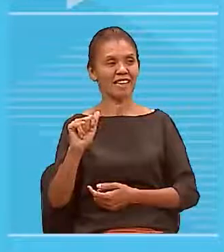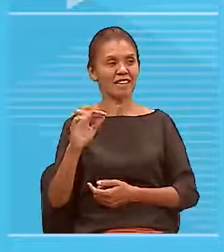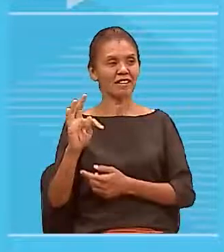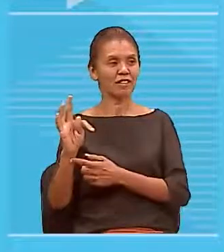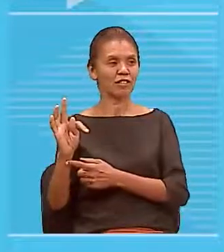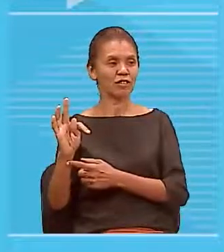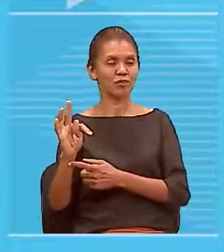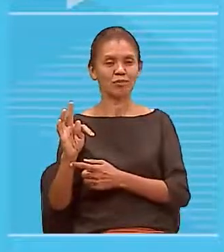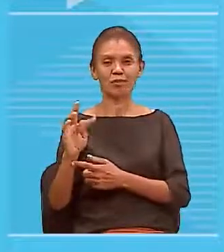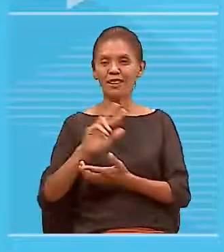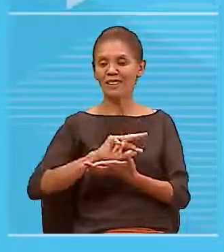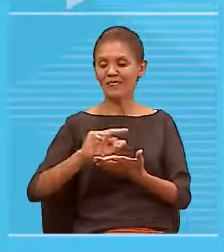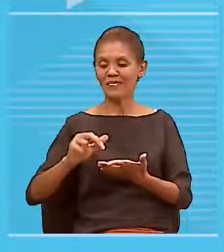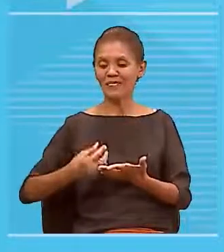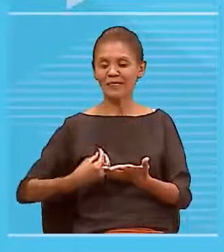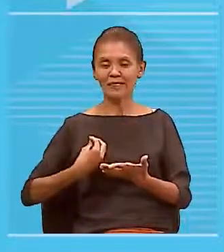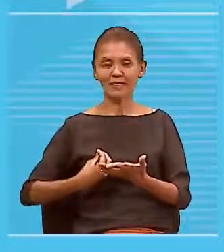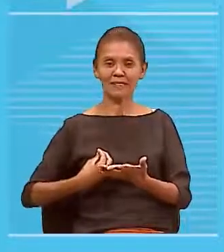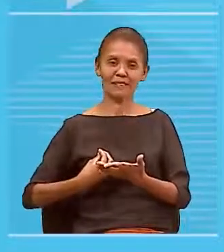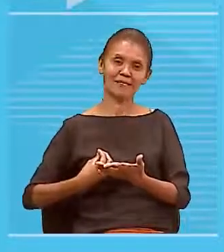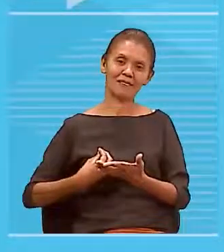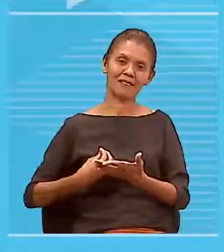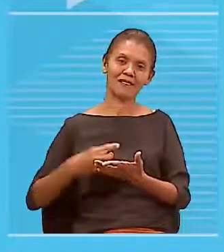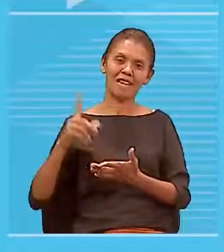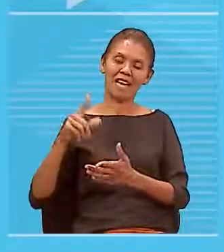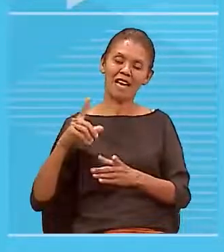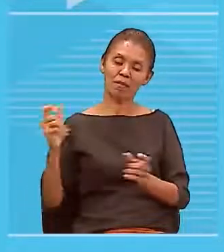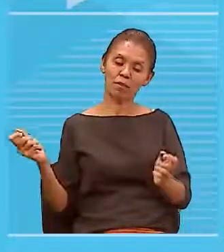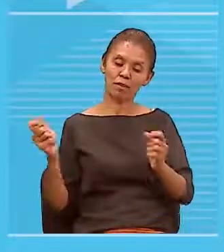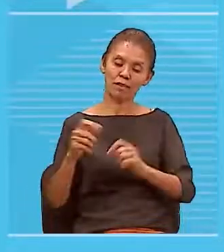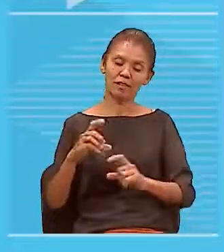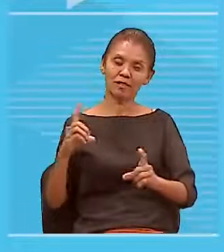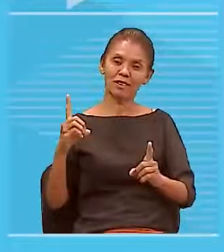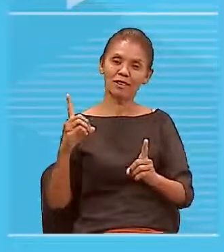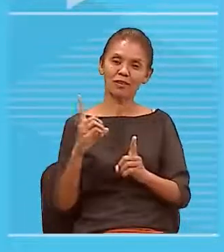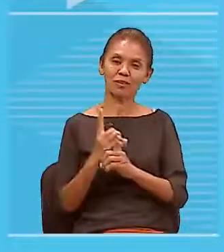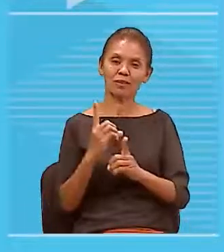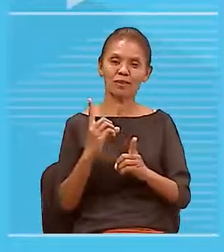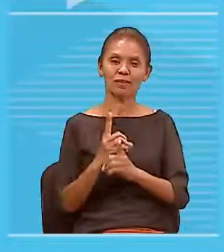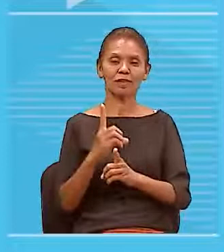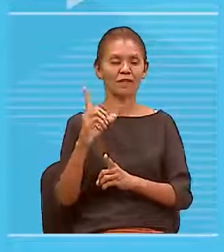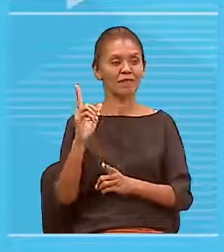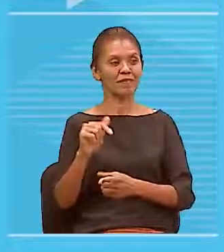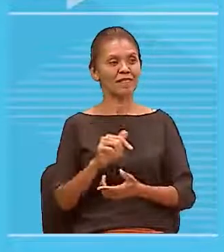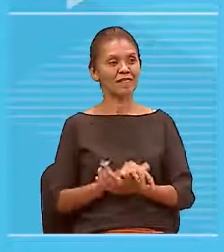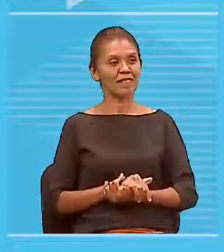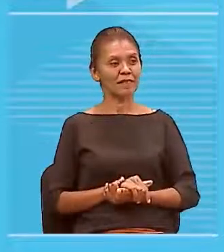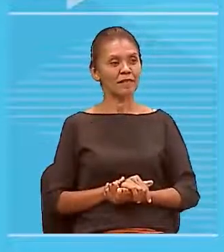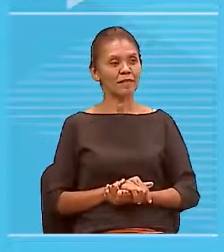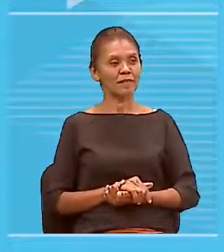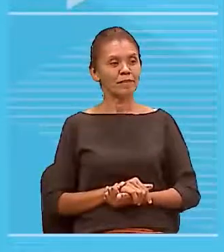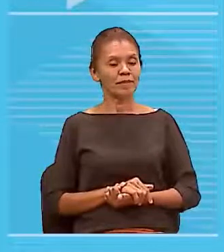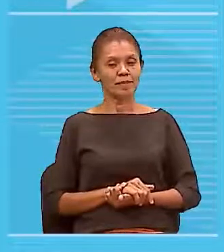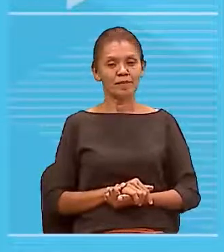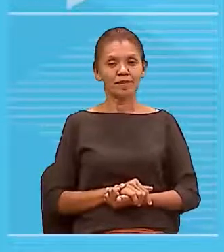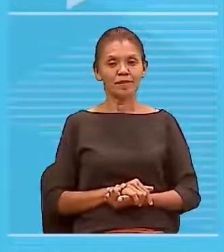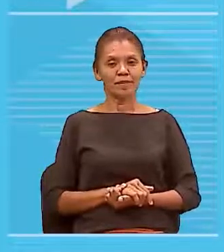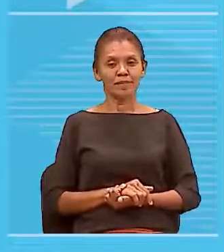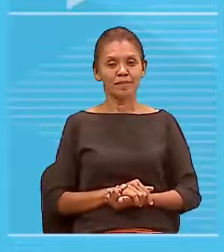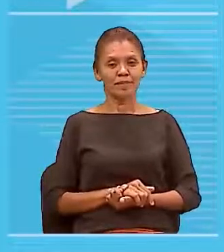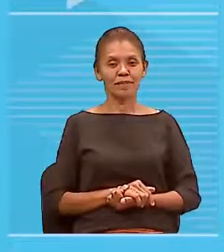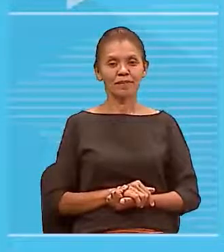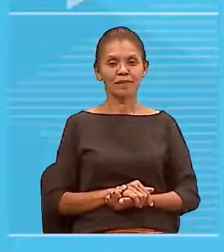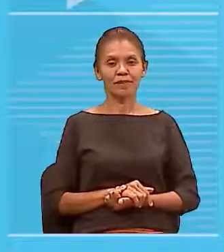ou aquela espécie pode ser encontrado. Corresponde ao endereço, é como se fosse onde a espécie mora,